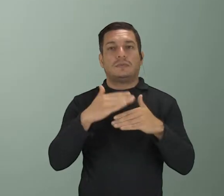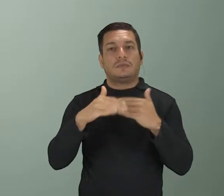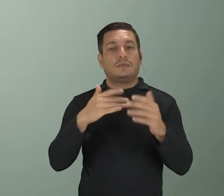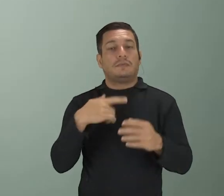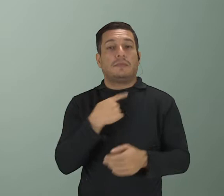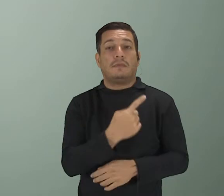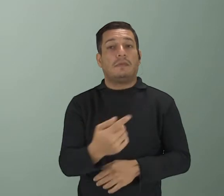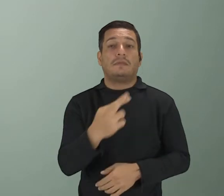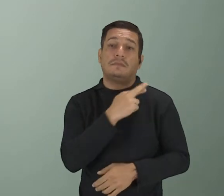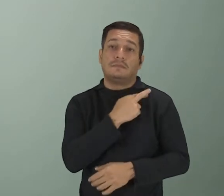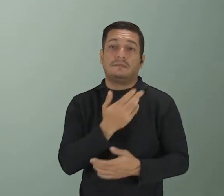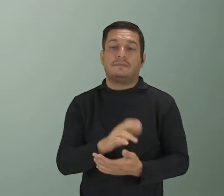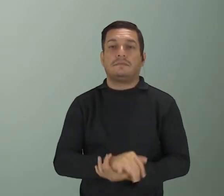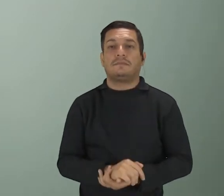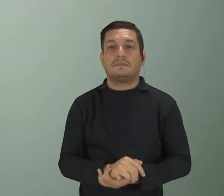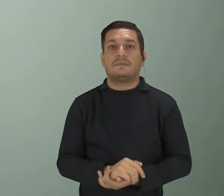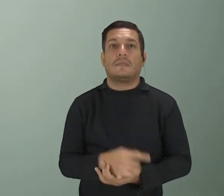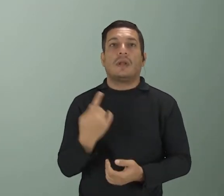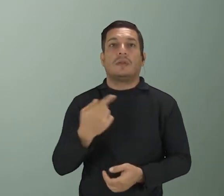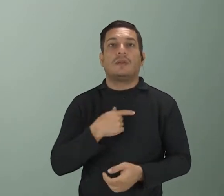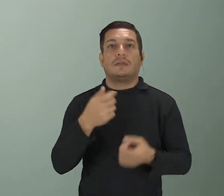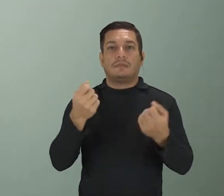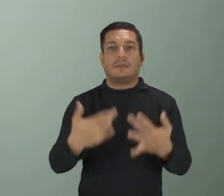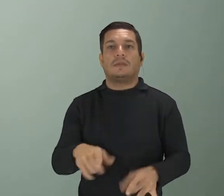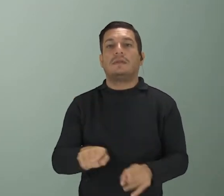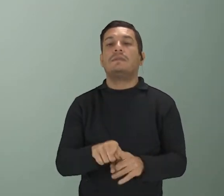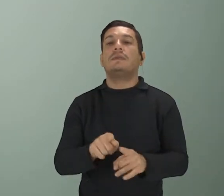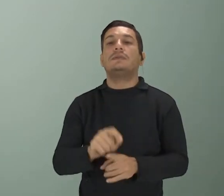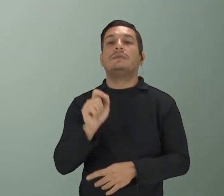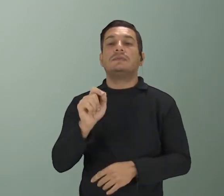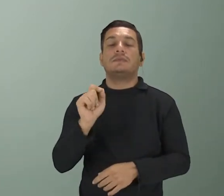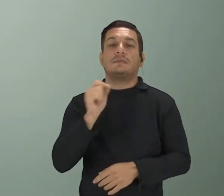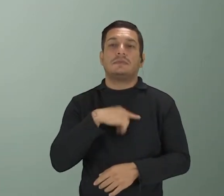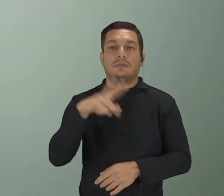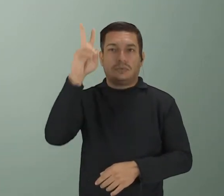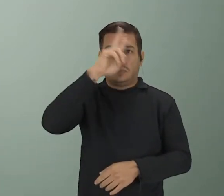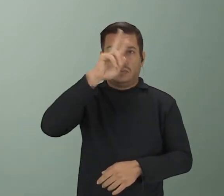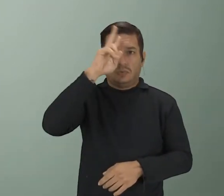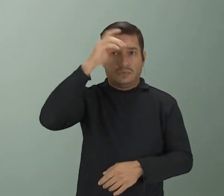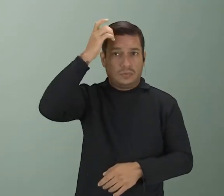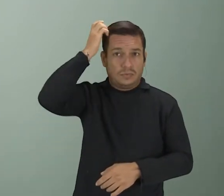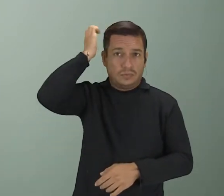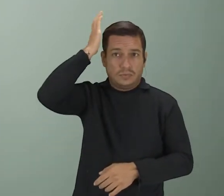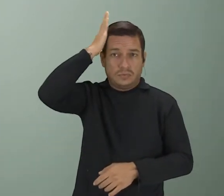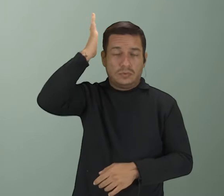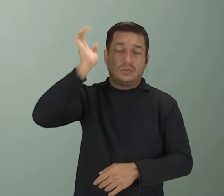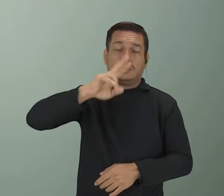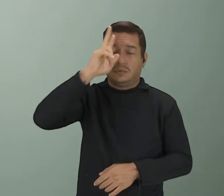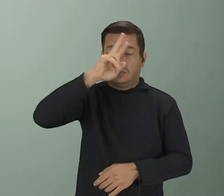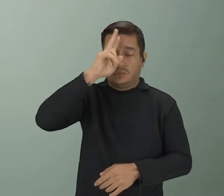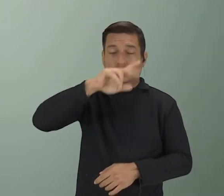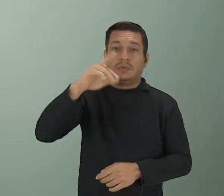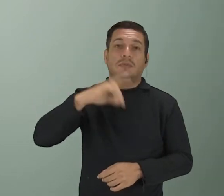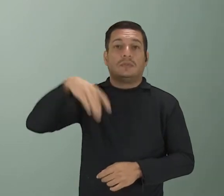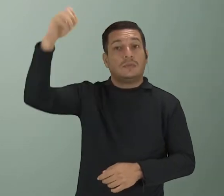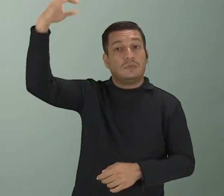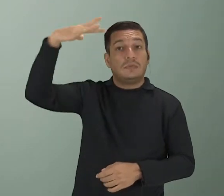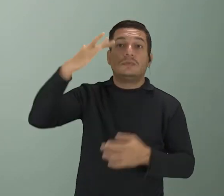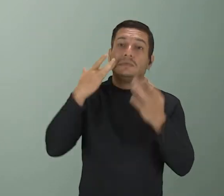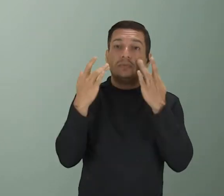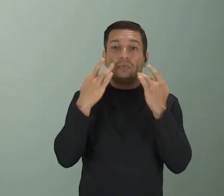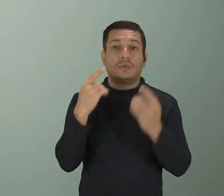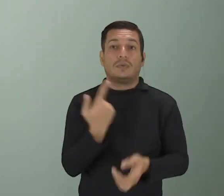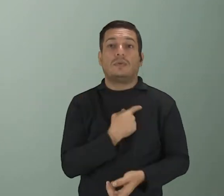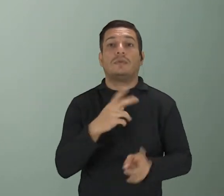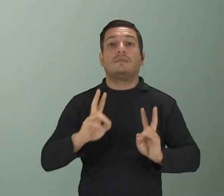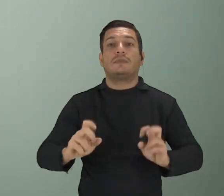cada função. Nós vamos falar um pouco agora sobre a história da iluminação no teatro. Nós vamos perceber,